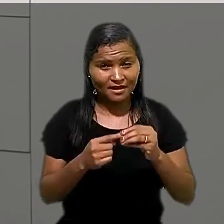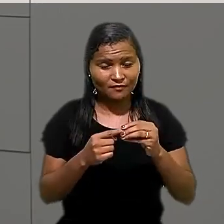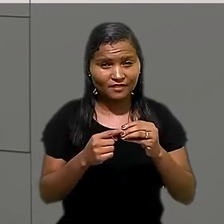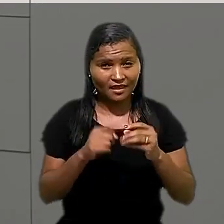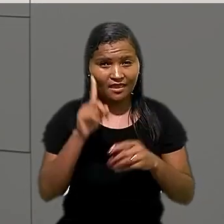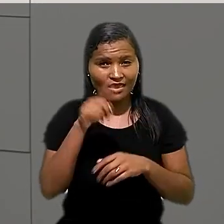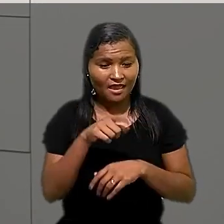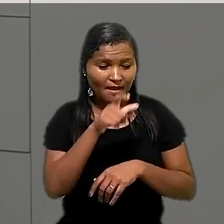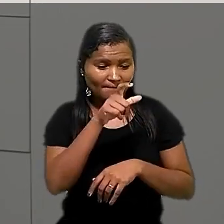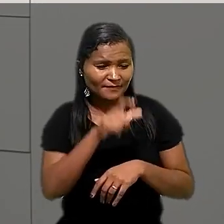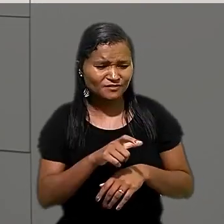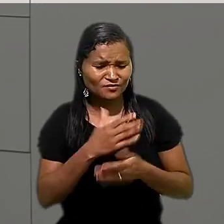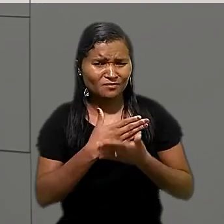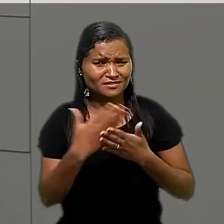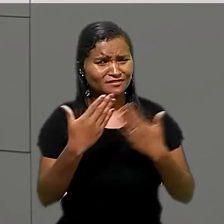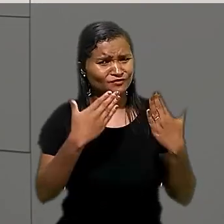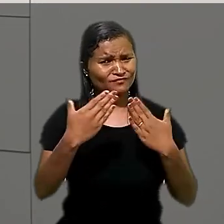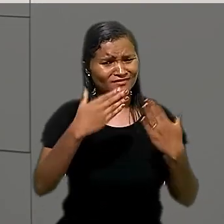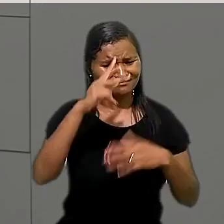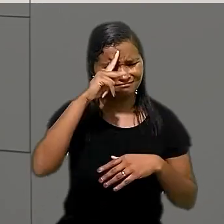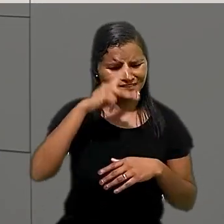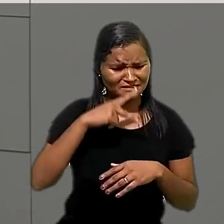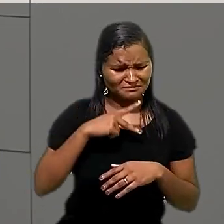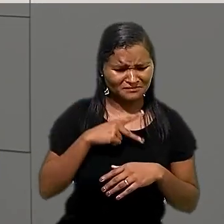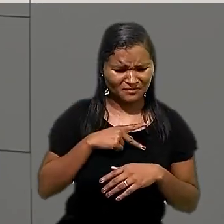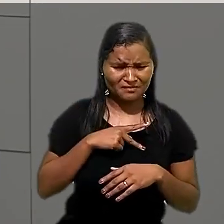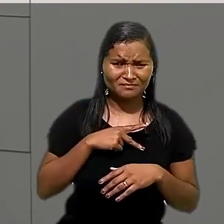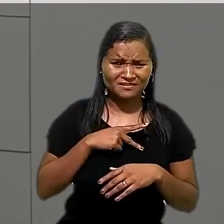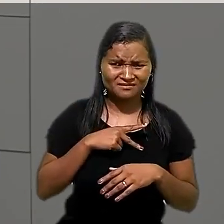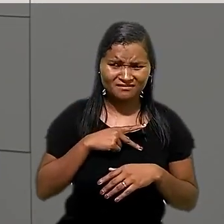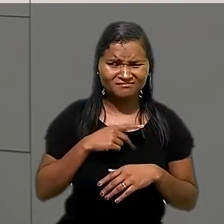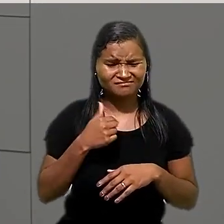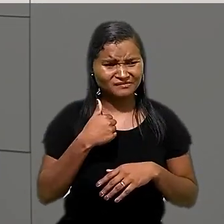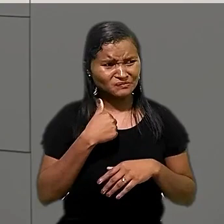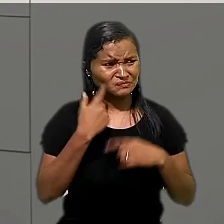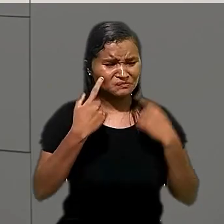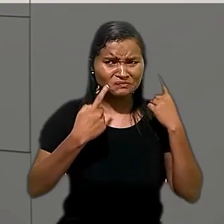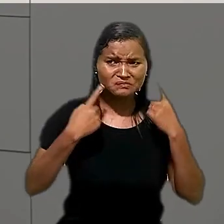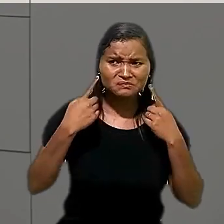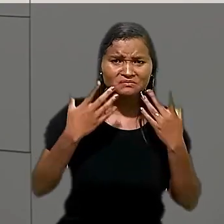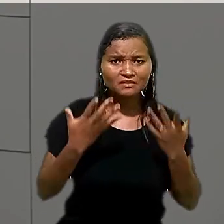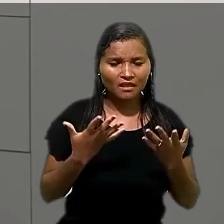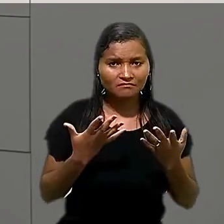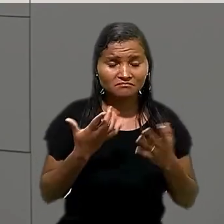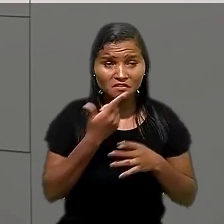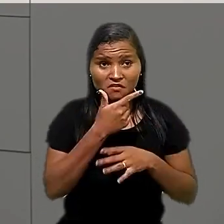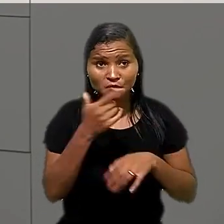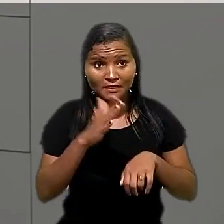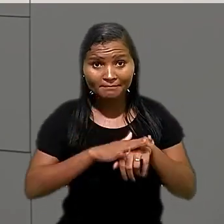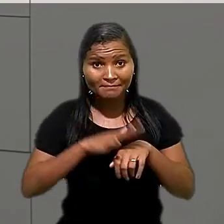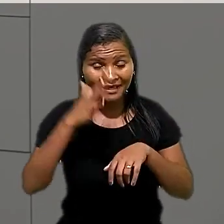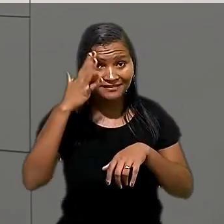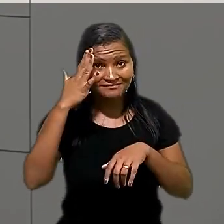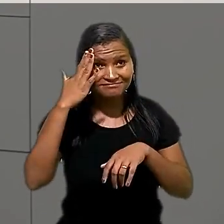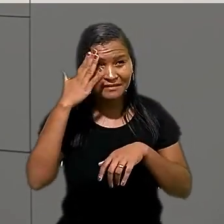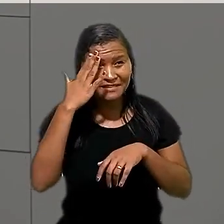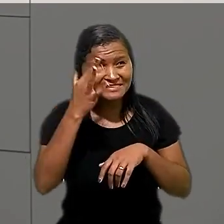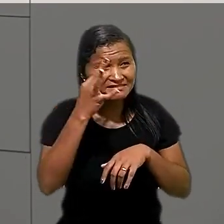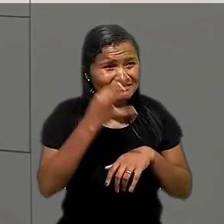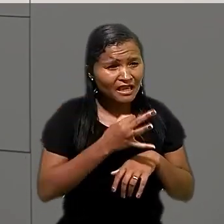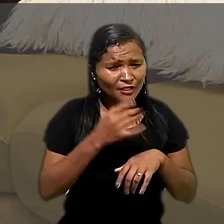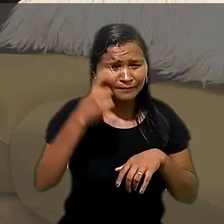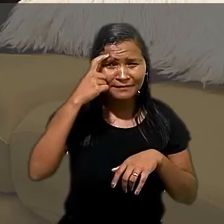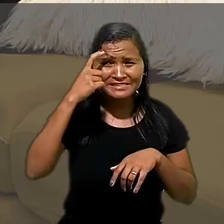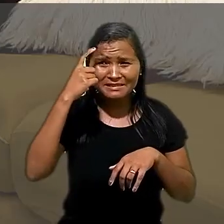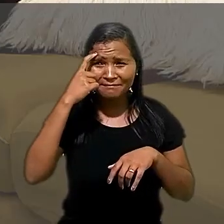delas é a pessoa começar a duvidar de si mesma começar a duvidar da própria sanidade mental e já não tem uma certeza dos próprios